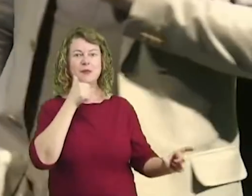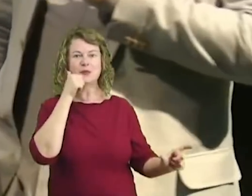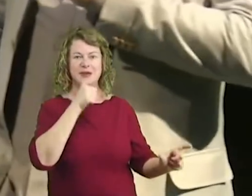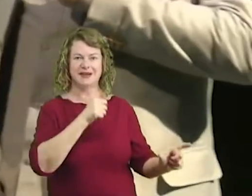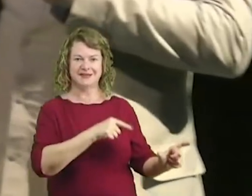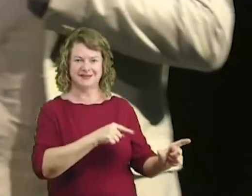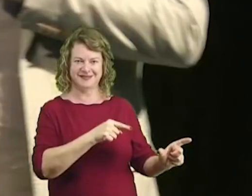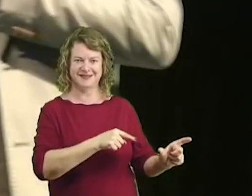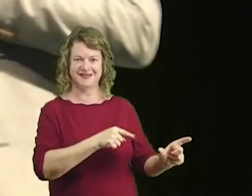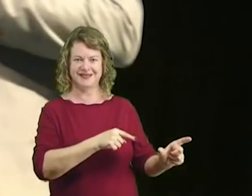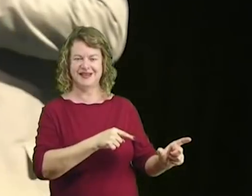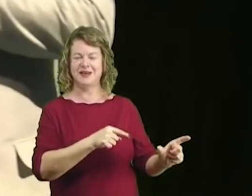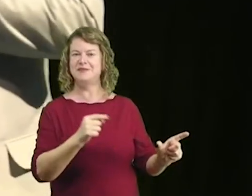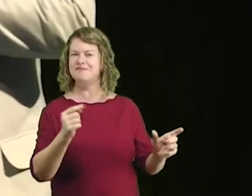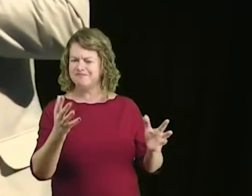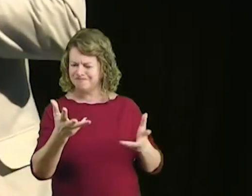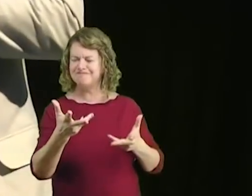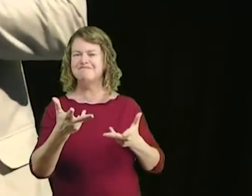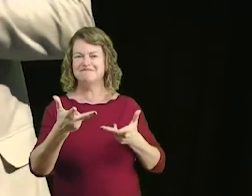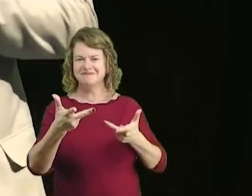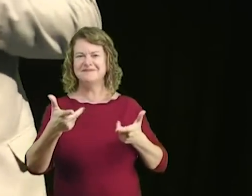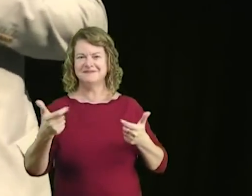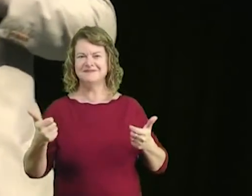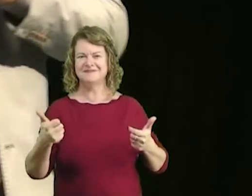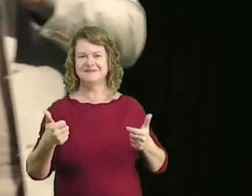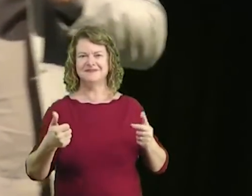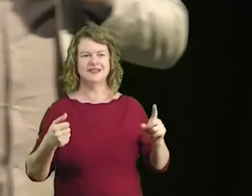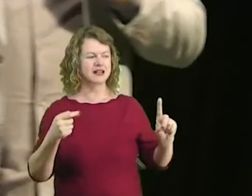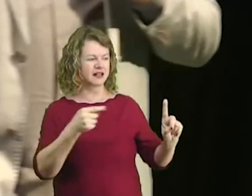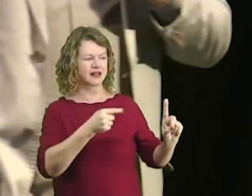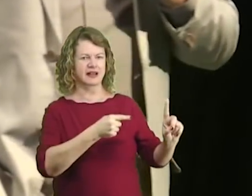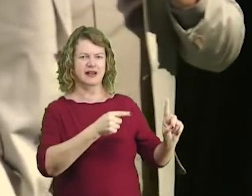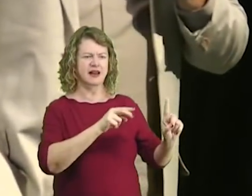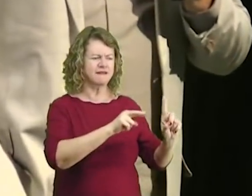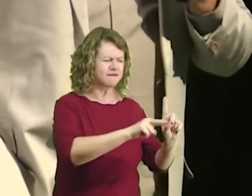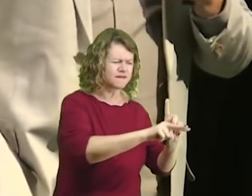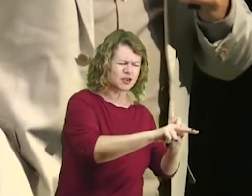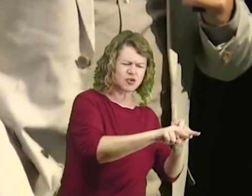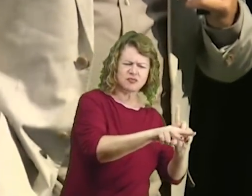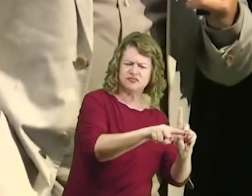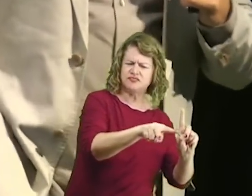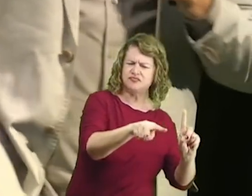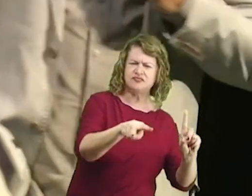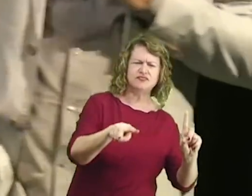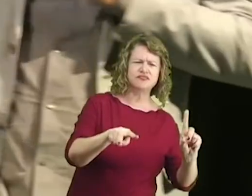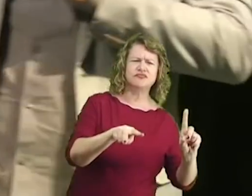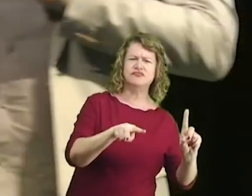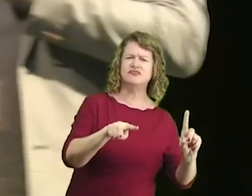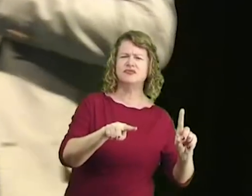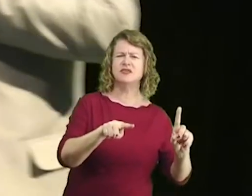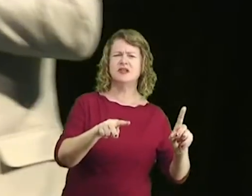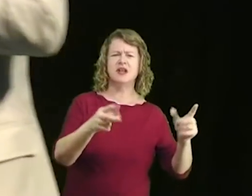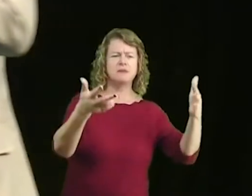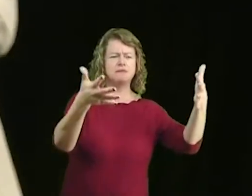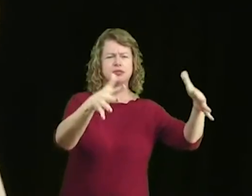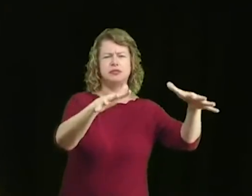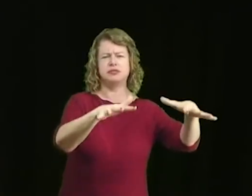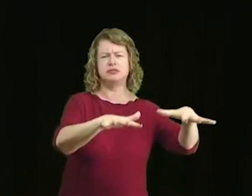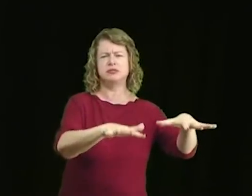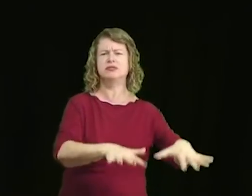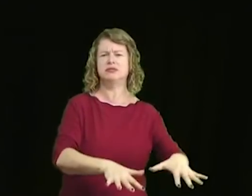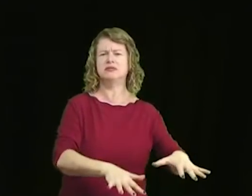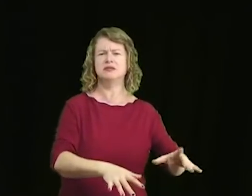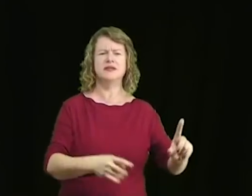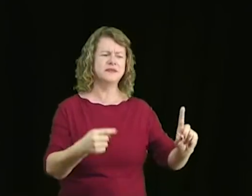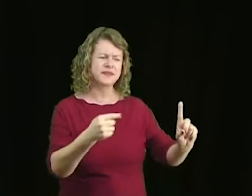extraordinária mesmo. É uma mulher que vê o seu mundo desabar, é uma mulher que vê o seu chão ruir, é uma mulher